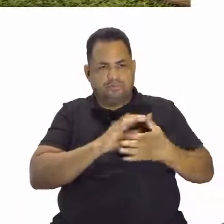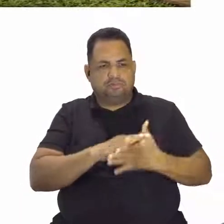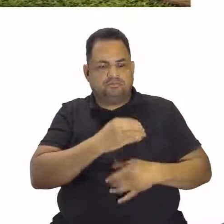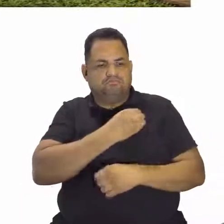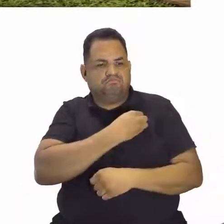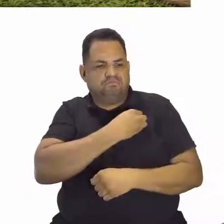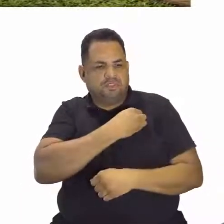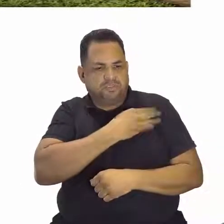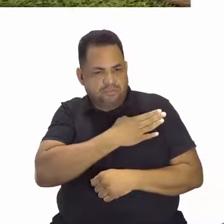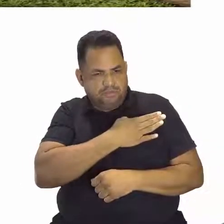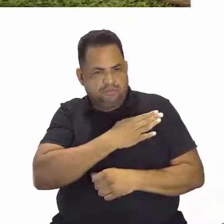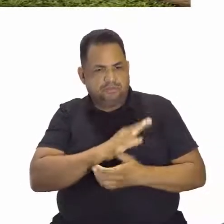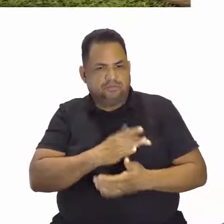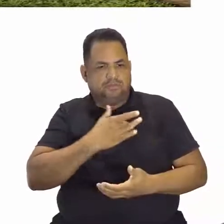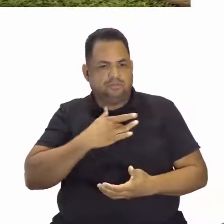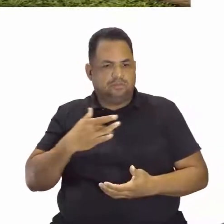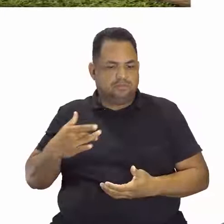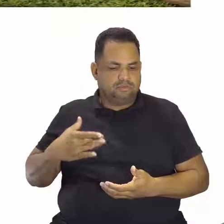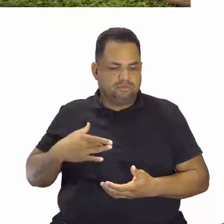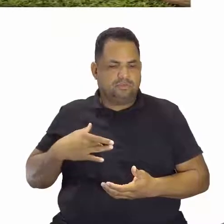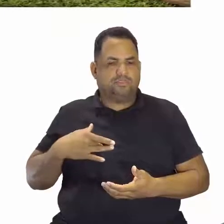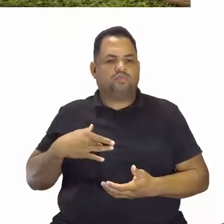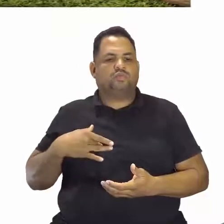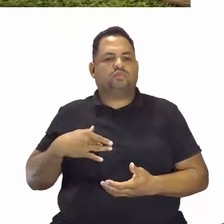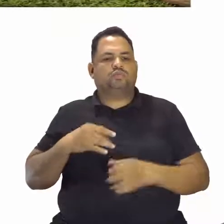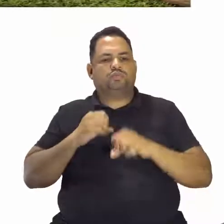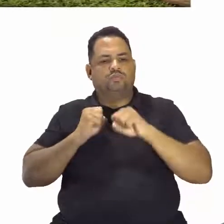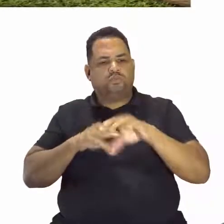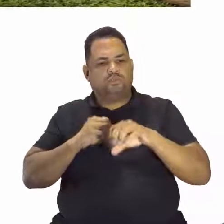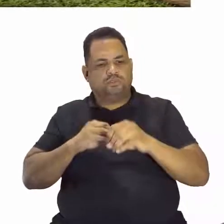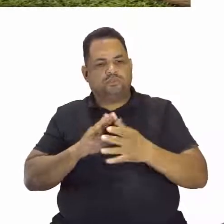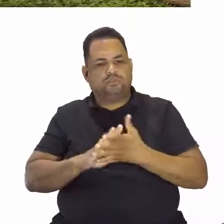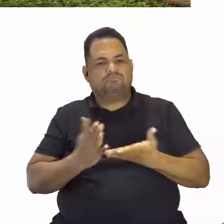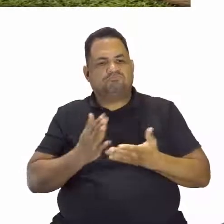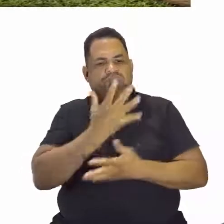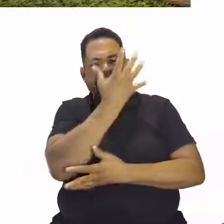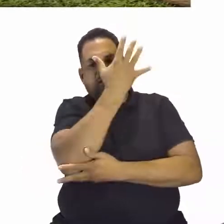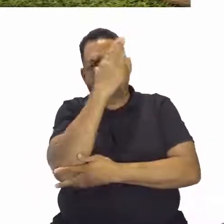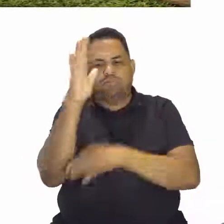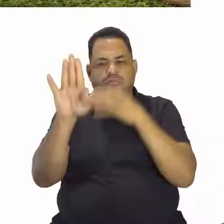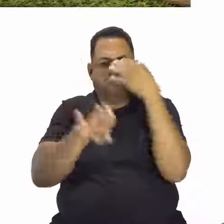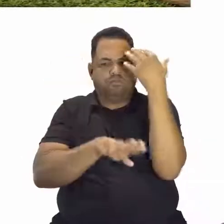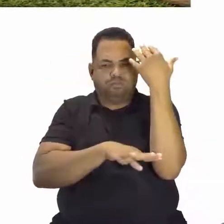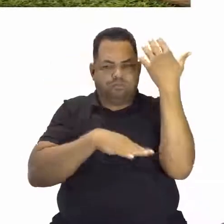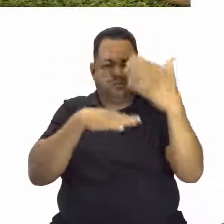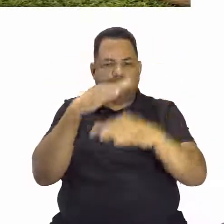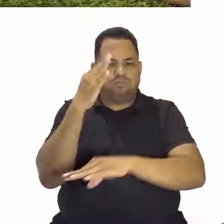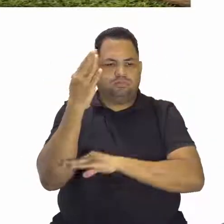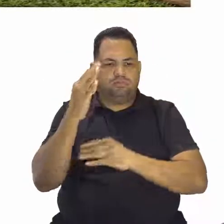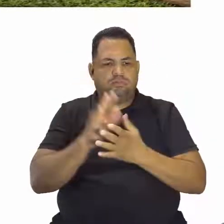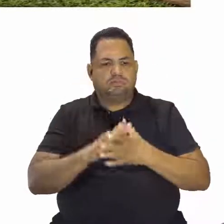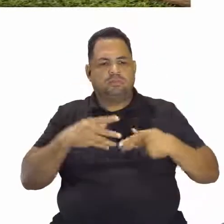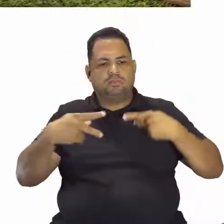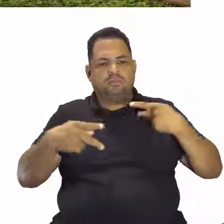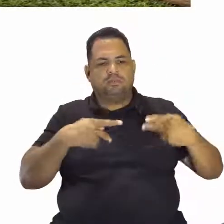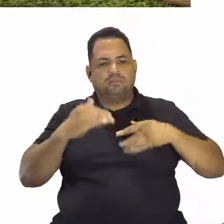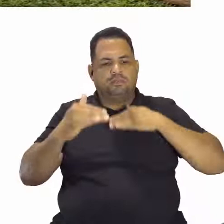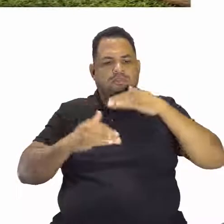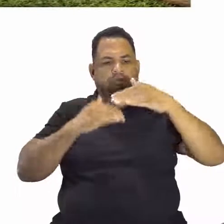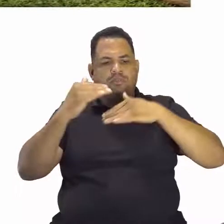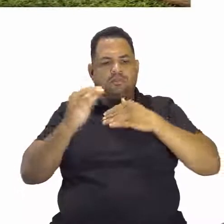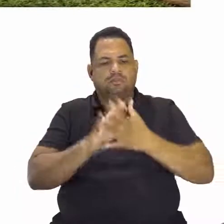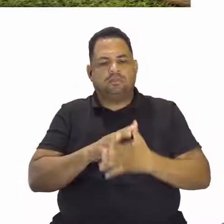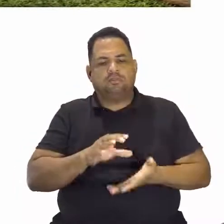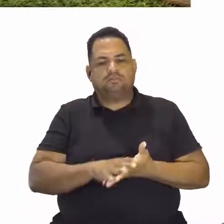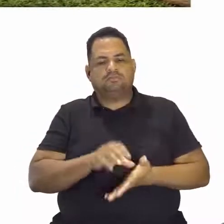preconceito, saúde, educação, degradação do meio ambiente, grandes projetos de desenvolvimento,